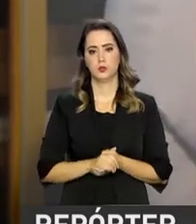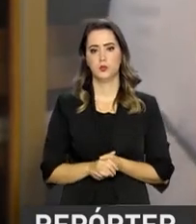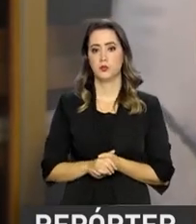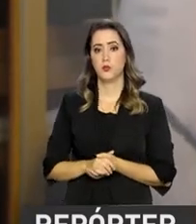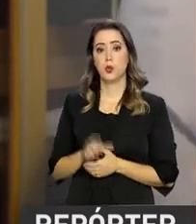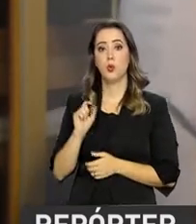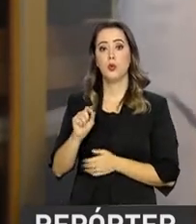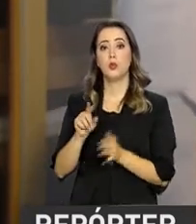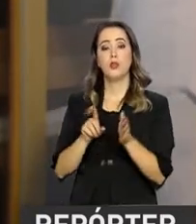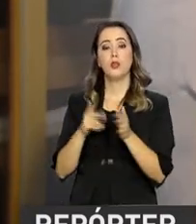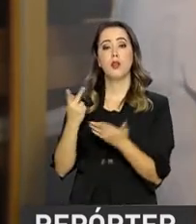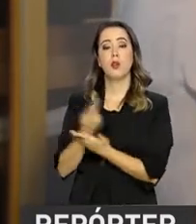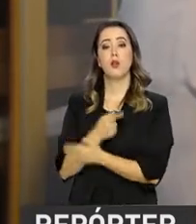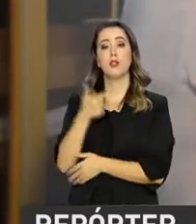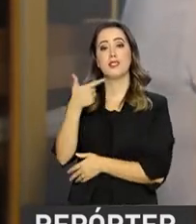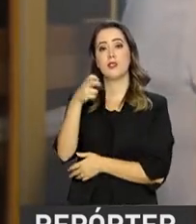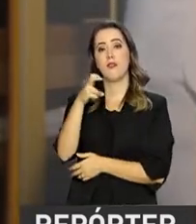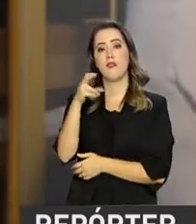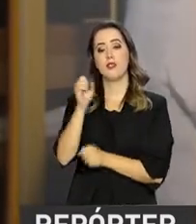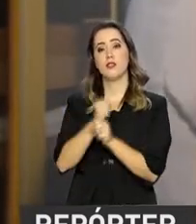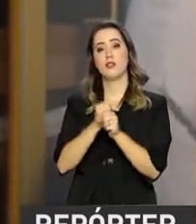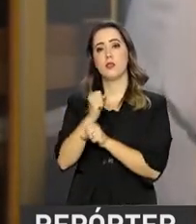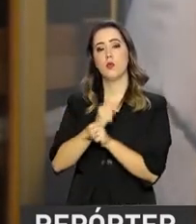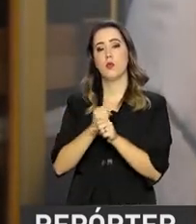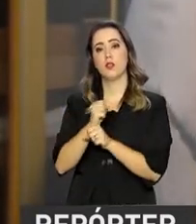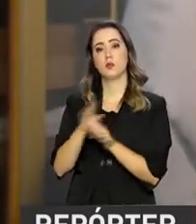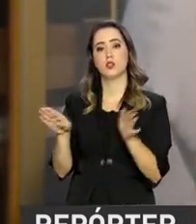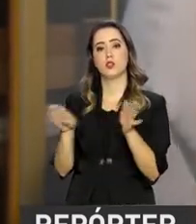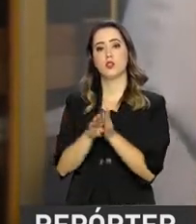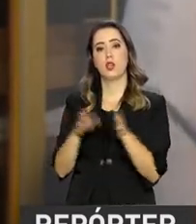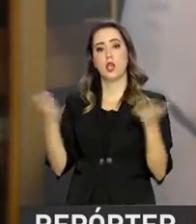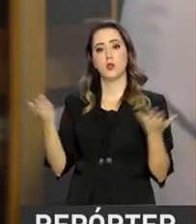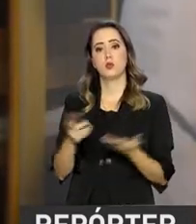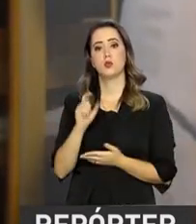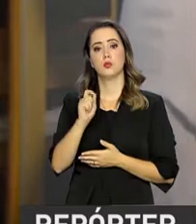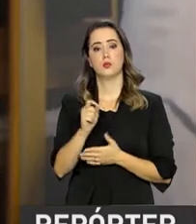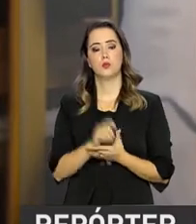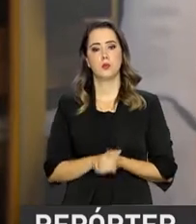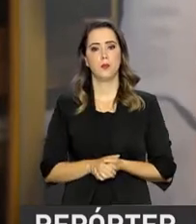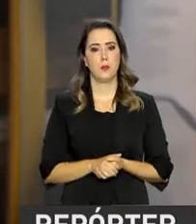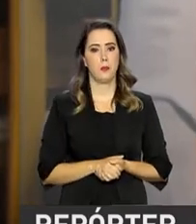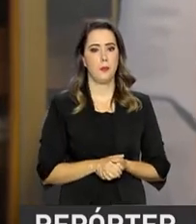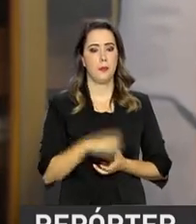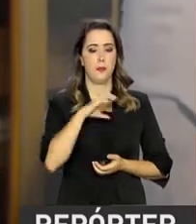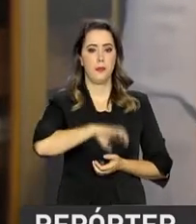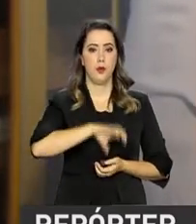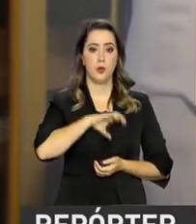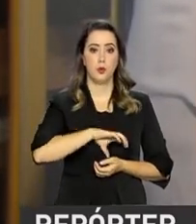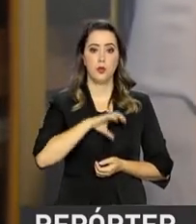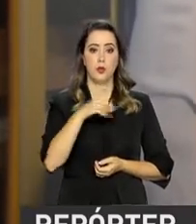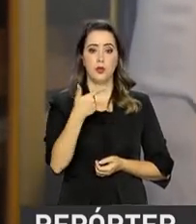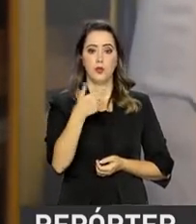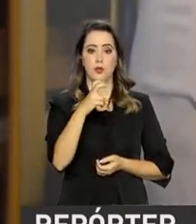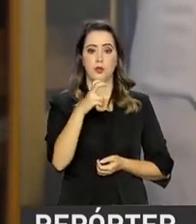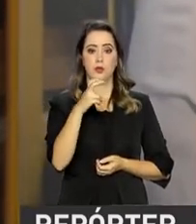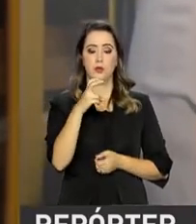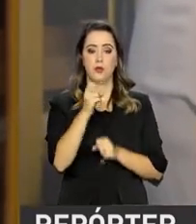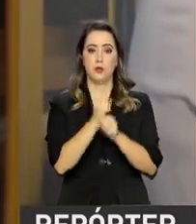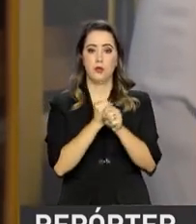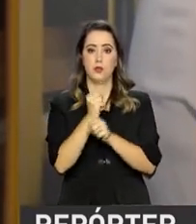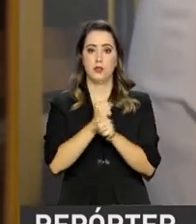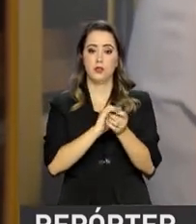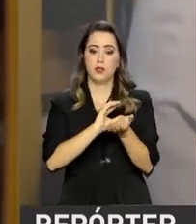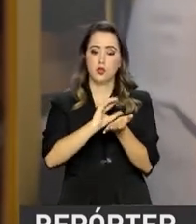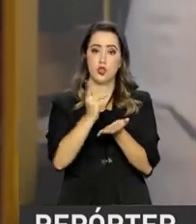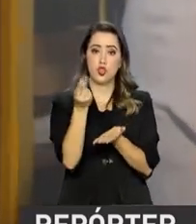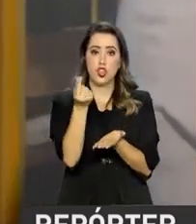aconteceu em portugal nos últimos 25 anos pra você chegar e onde vocês estão hoje vamos últimos 25 anos e hostil 10 milhões de